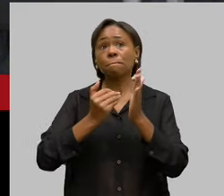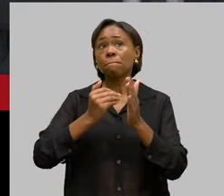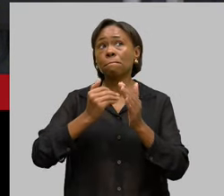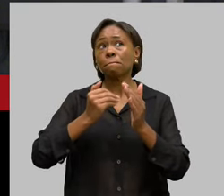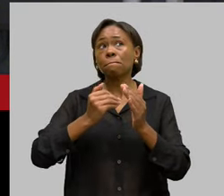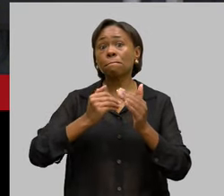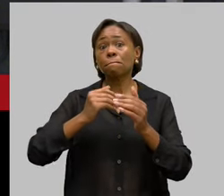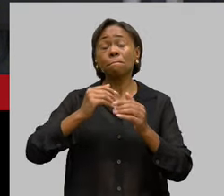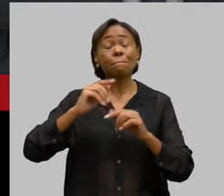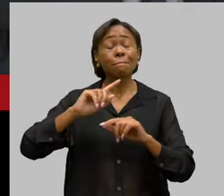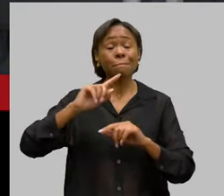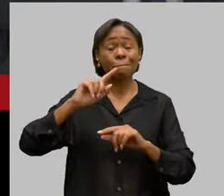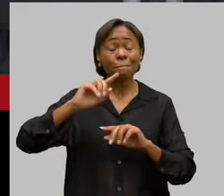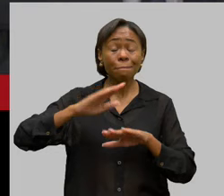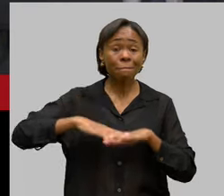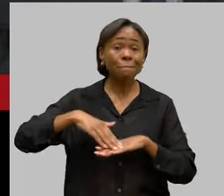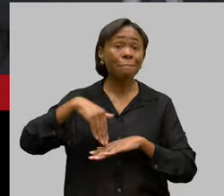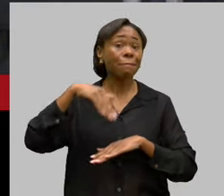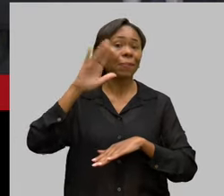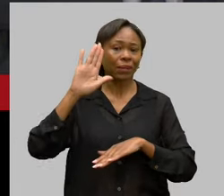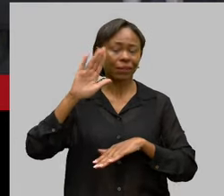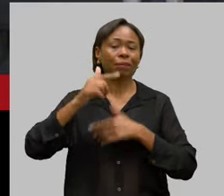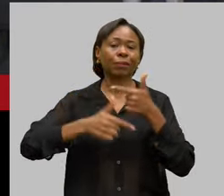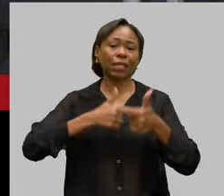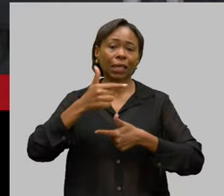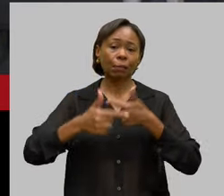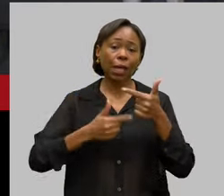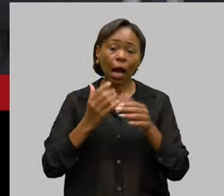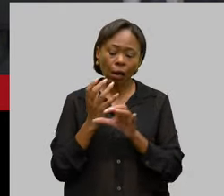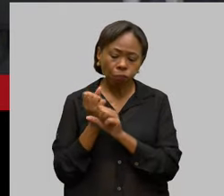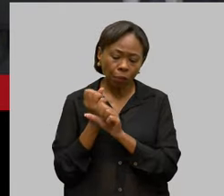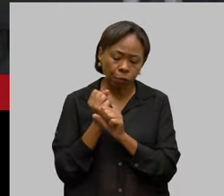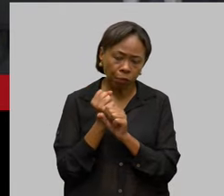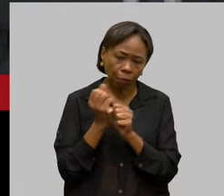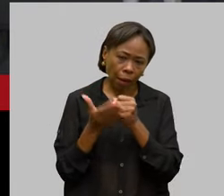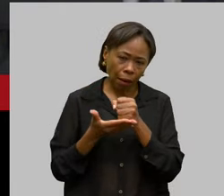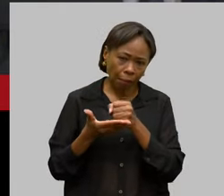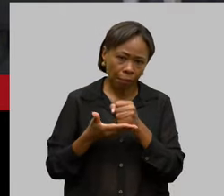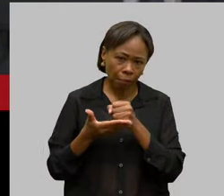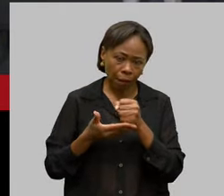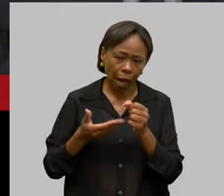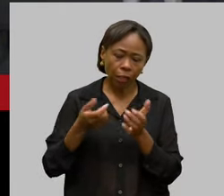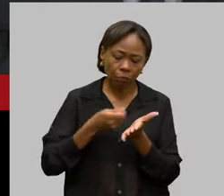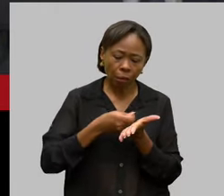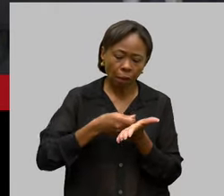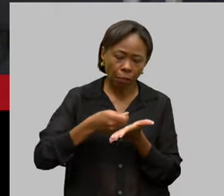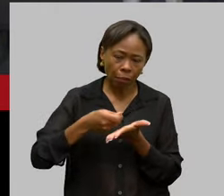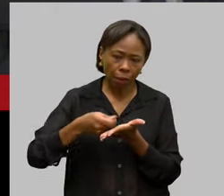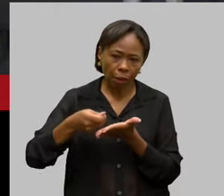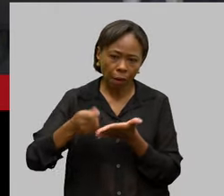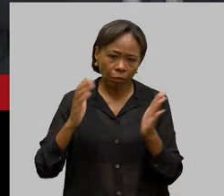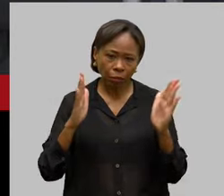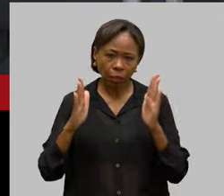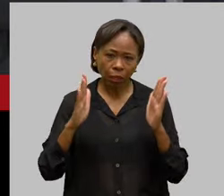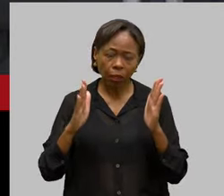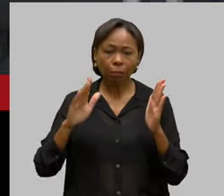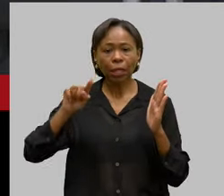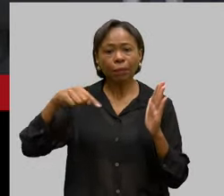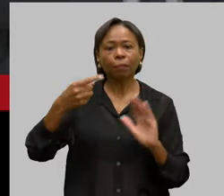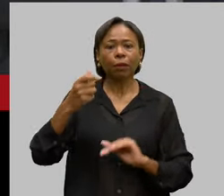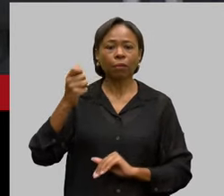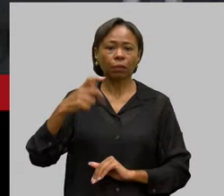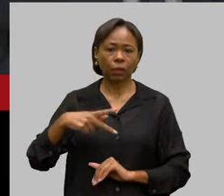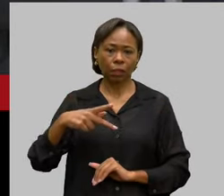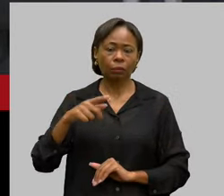de contribuição do período para que eles possam se aposentar Então quem estava aqui e foi dito com com razão na